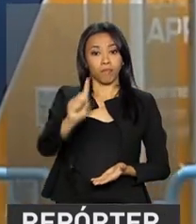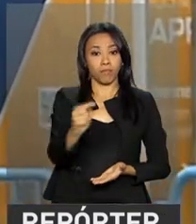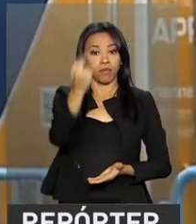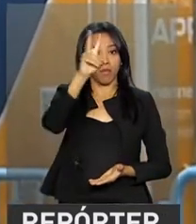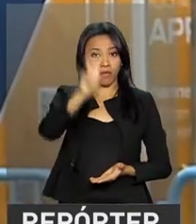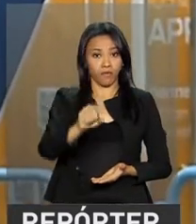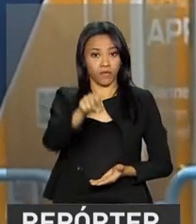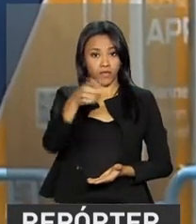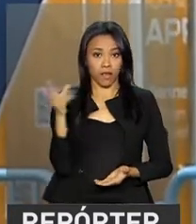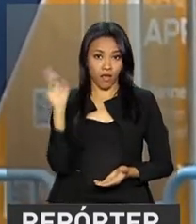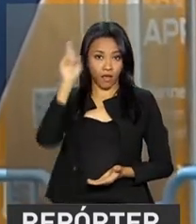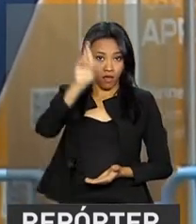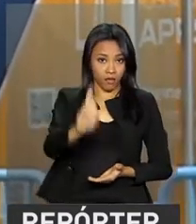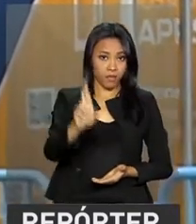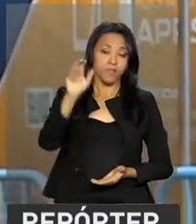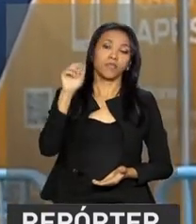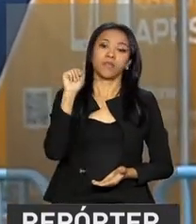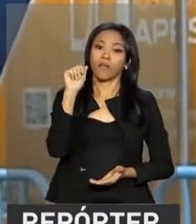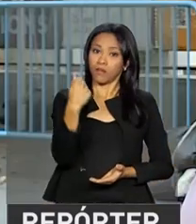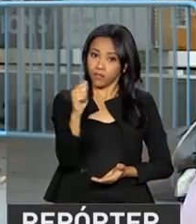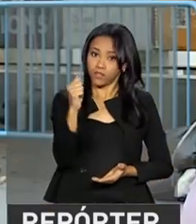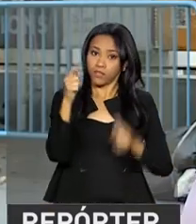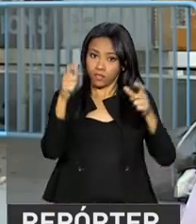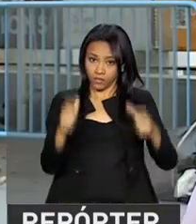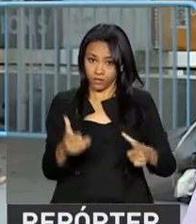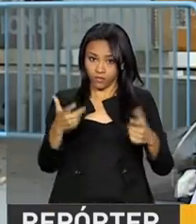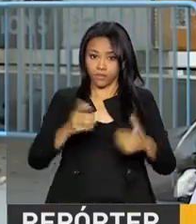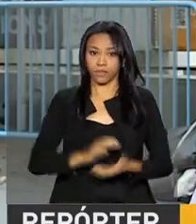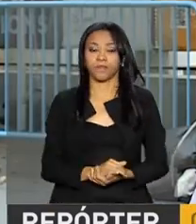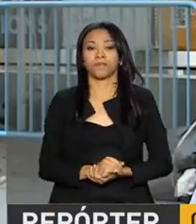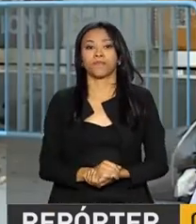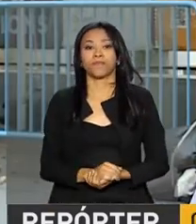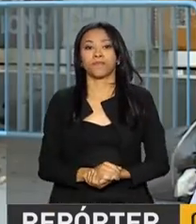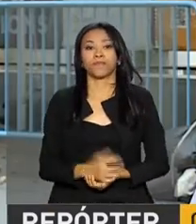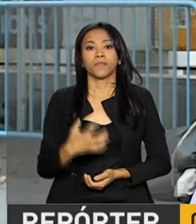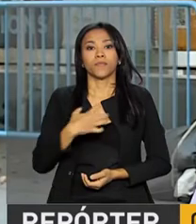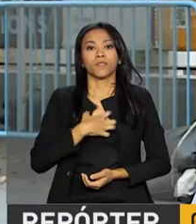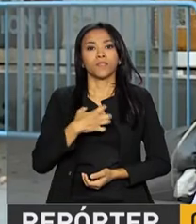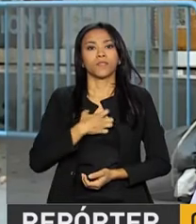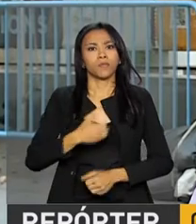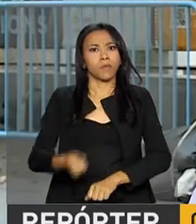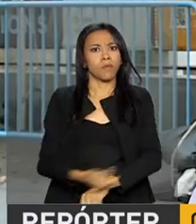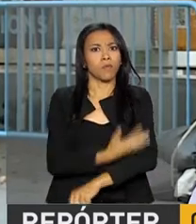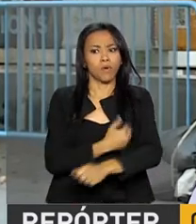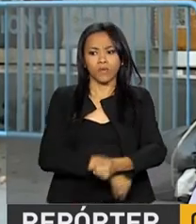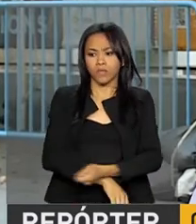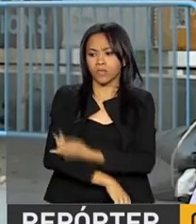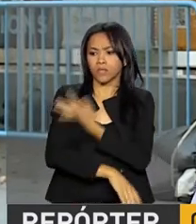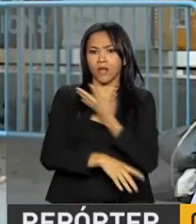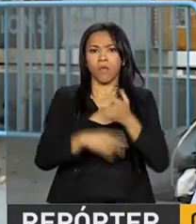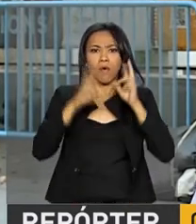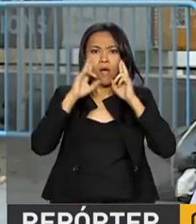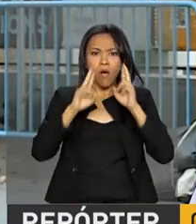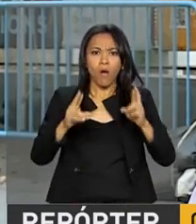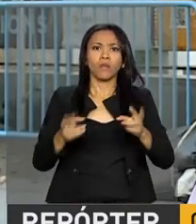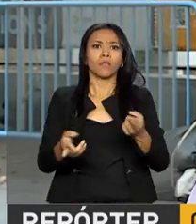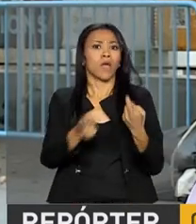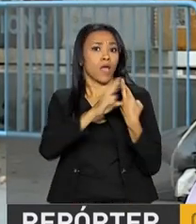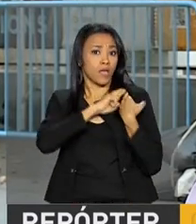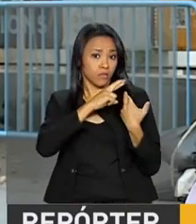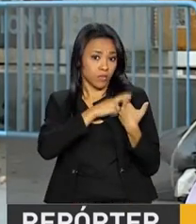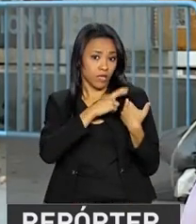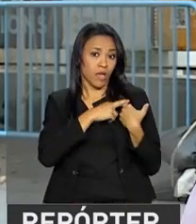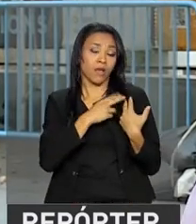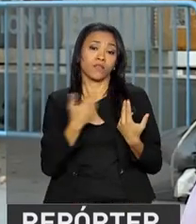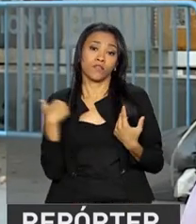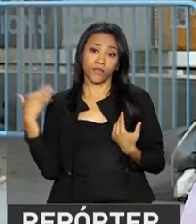que ela representa a Argentina nas Nações Unidas. É uma emoção muito grande, é uma honra enorme e uma responsabilidade poder